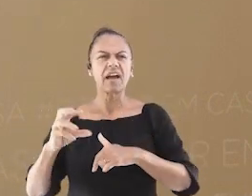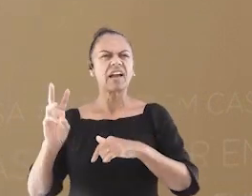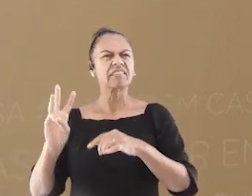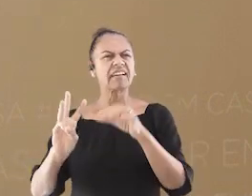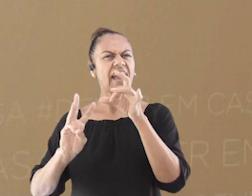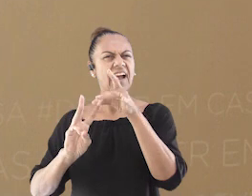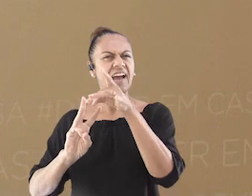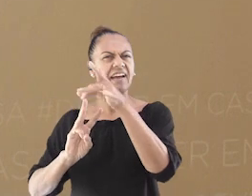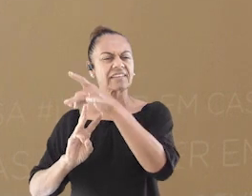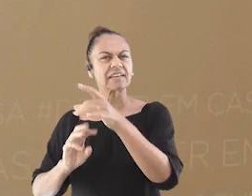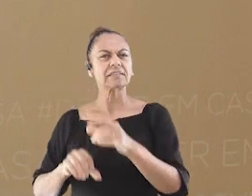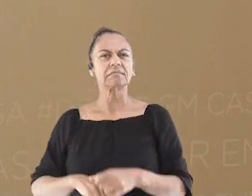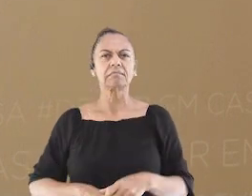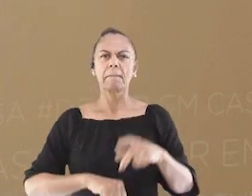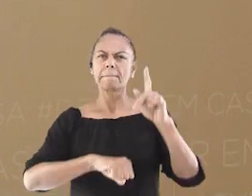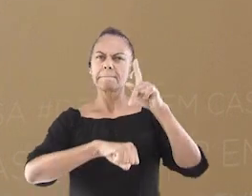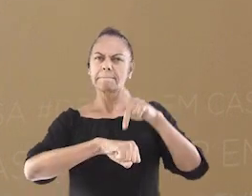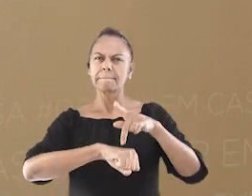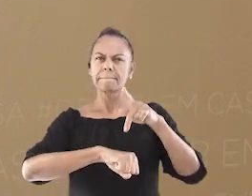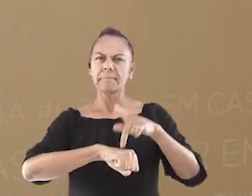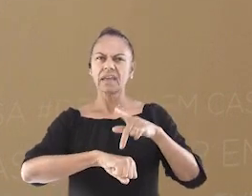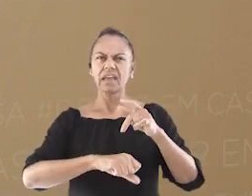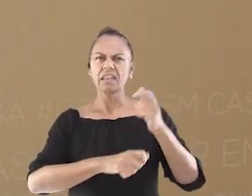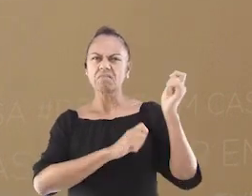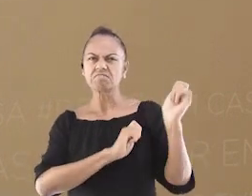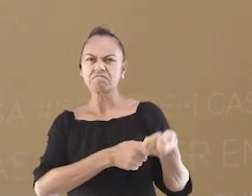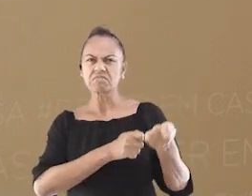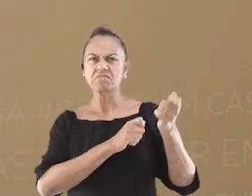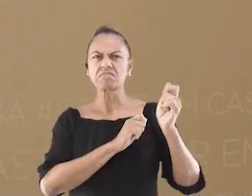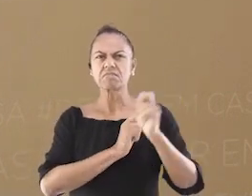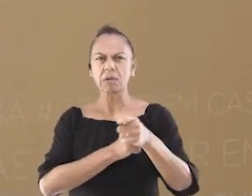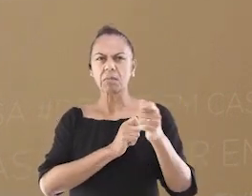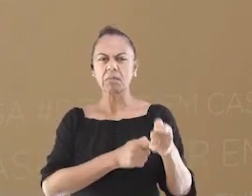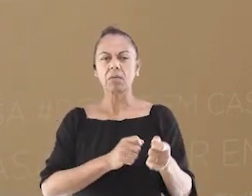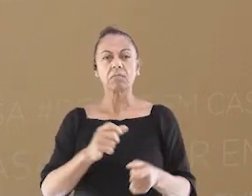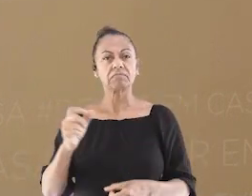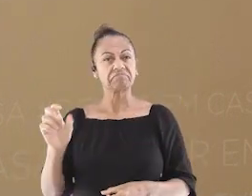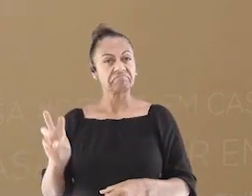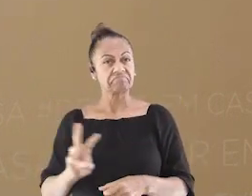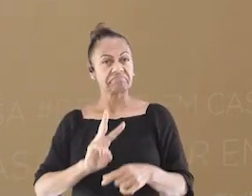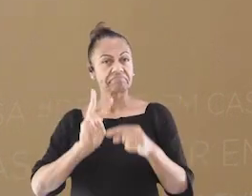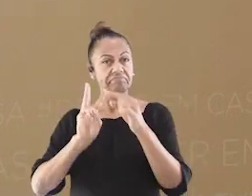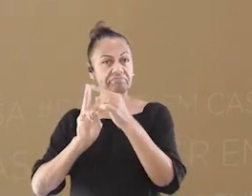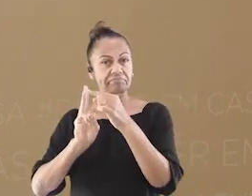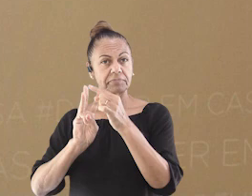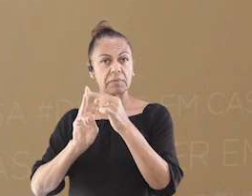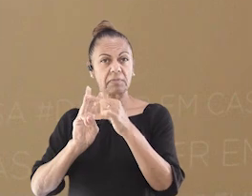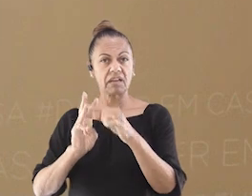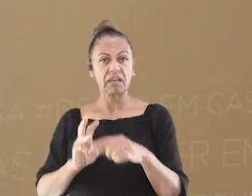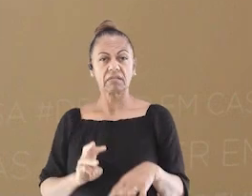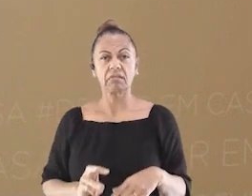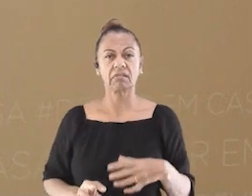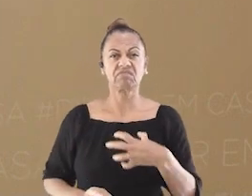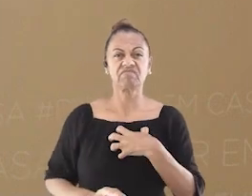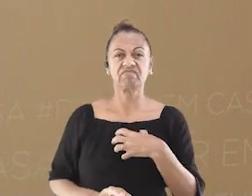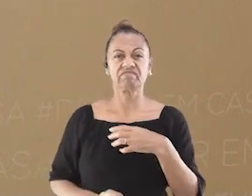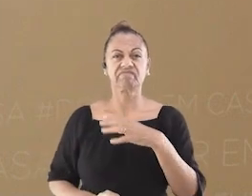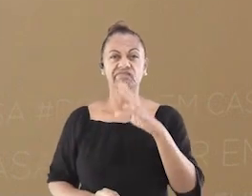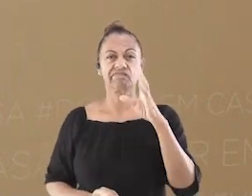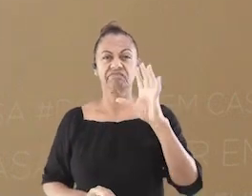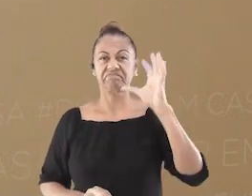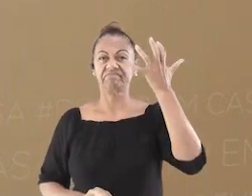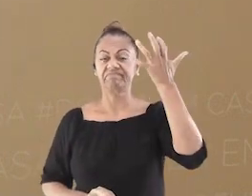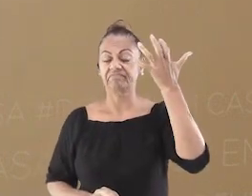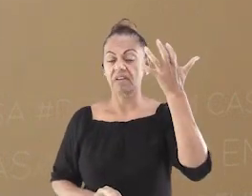que consistiam em cortar pedras. De mau humor, o primeiro descreveu seu trabalho